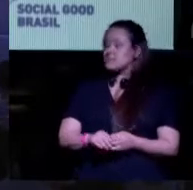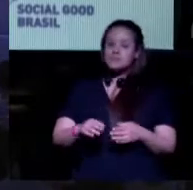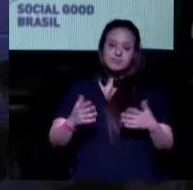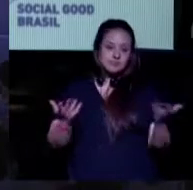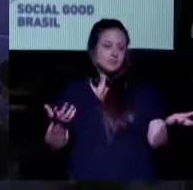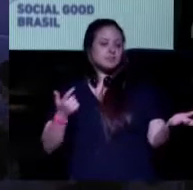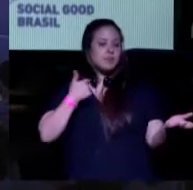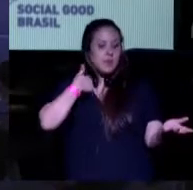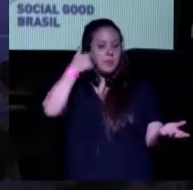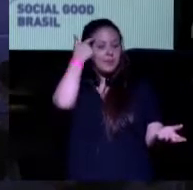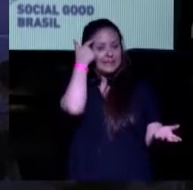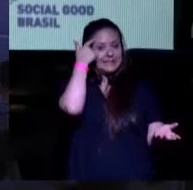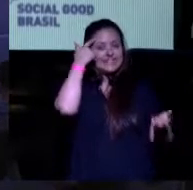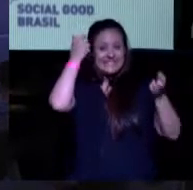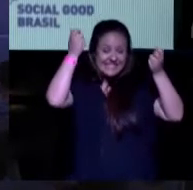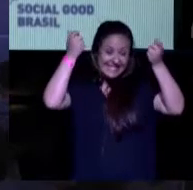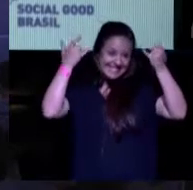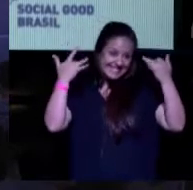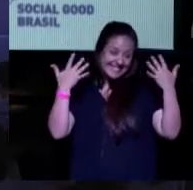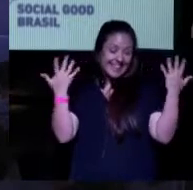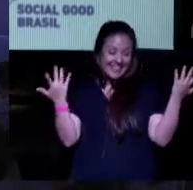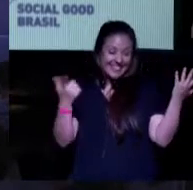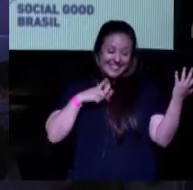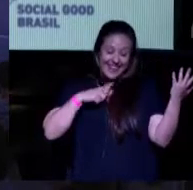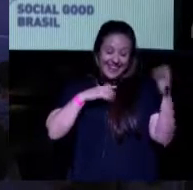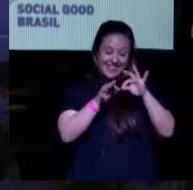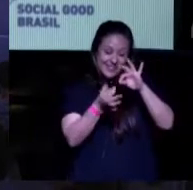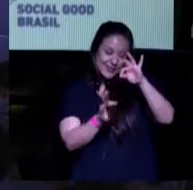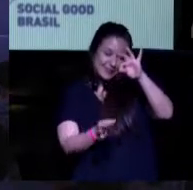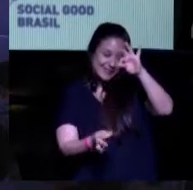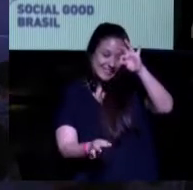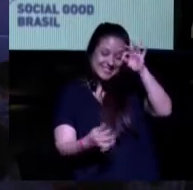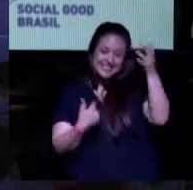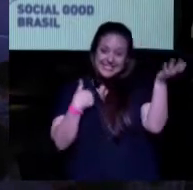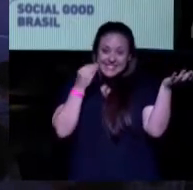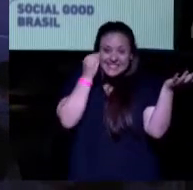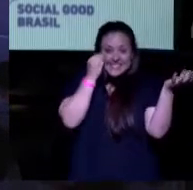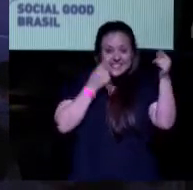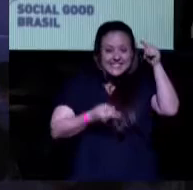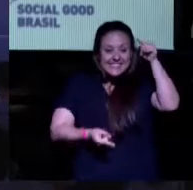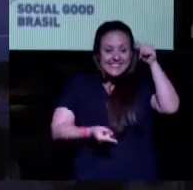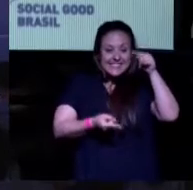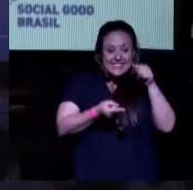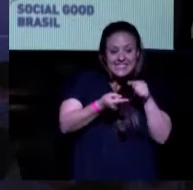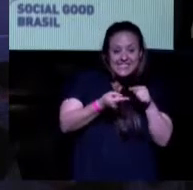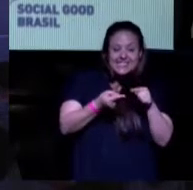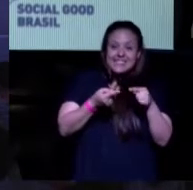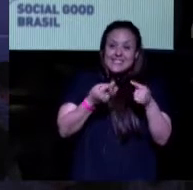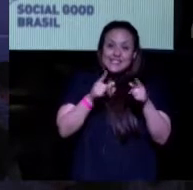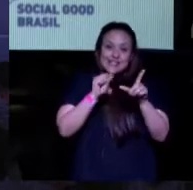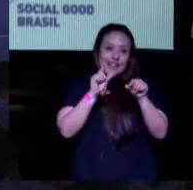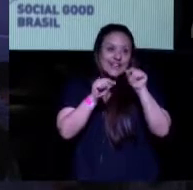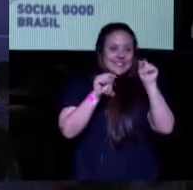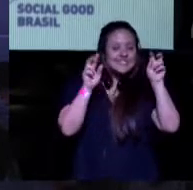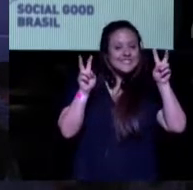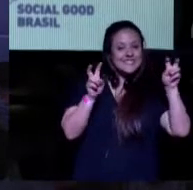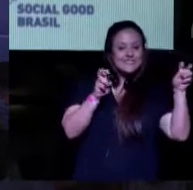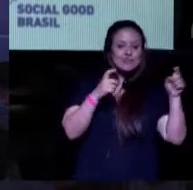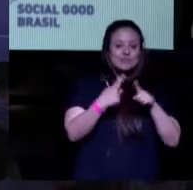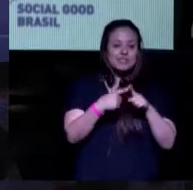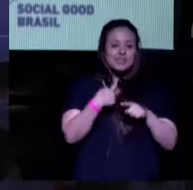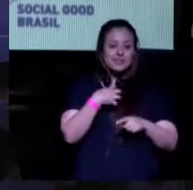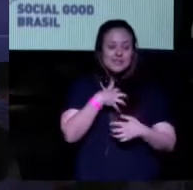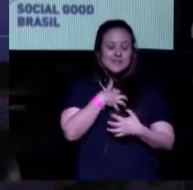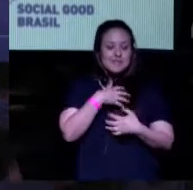falar eu vou tentar trazer o que eu acredito que é mas que faz o meu coração bater mais assim estão me ouvindo